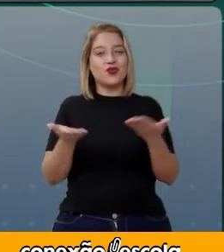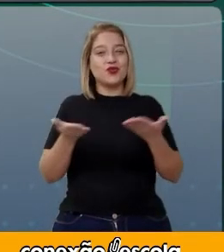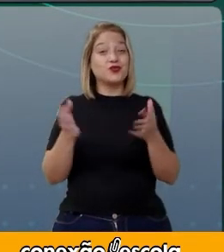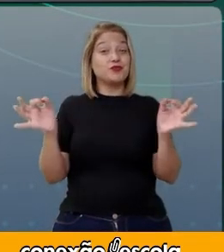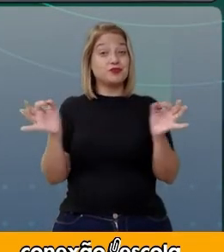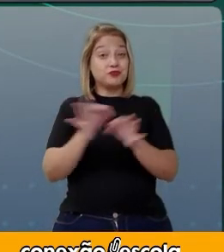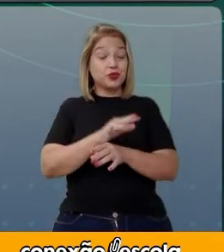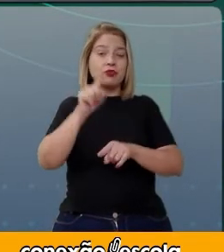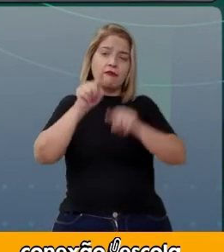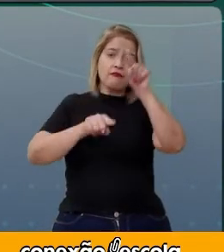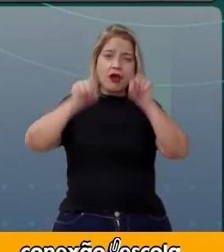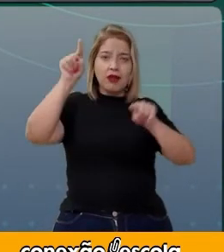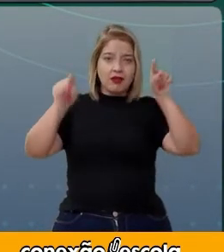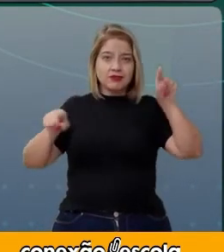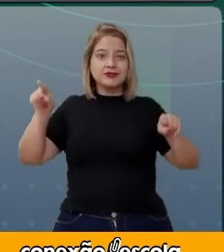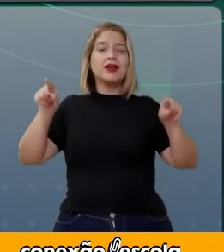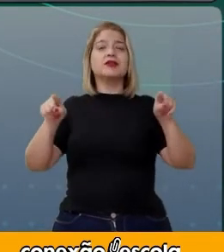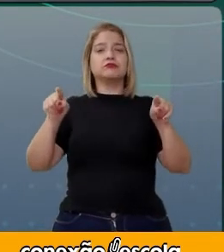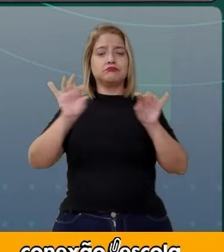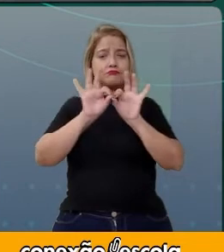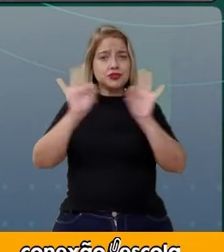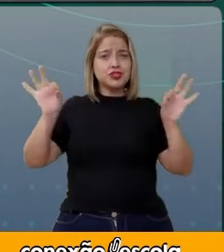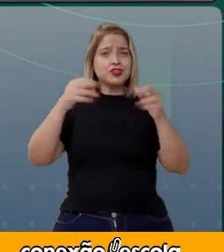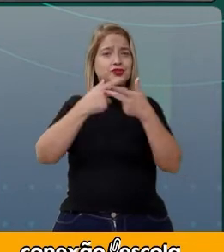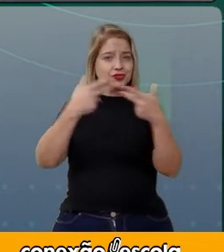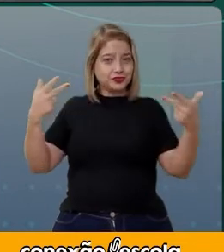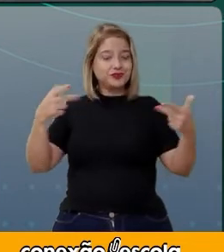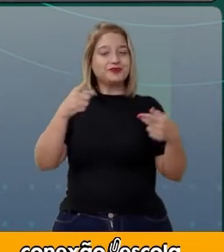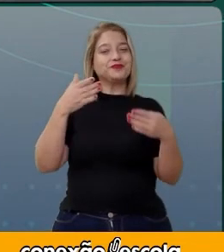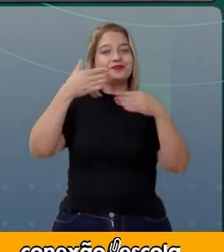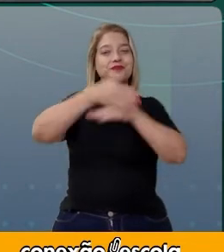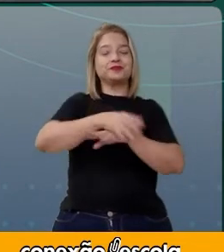sobre variação entre grandezas. Acessem ao